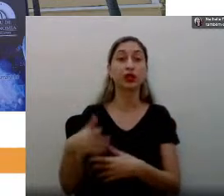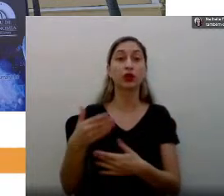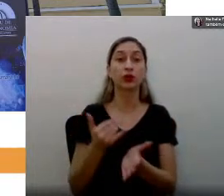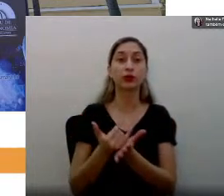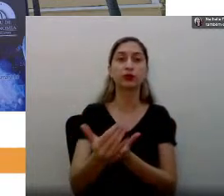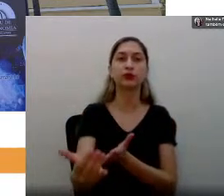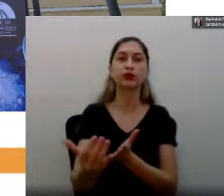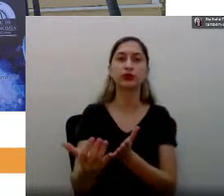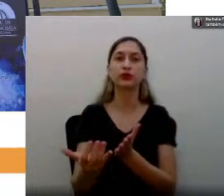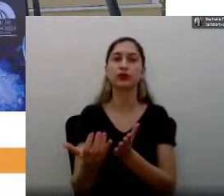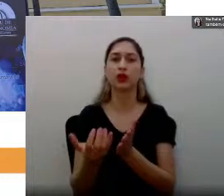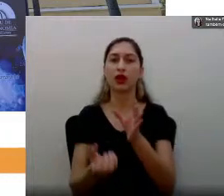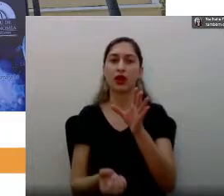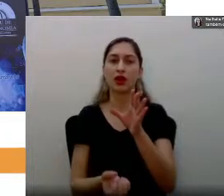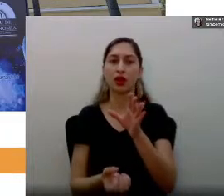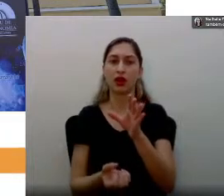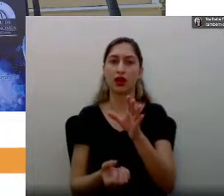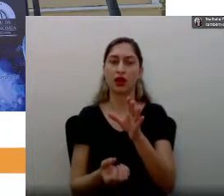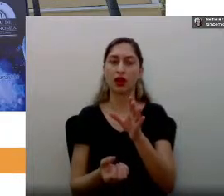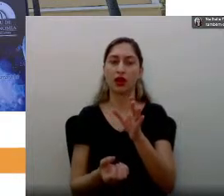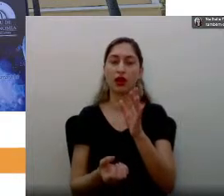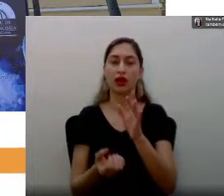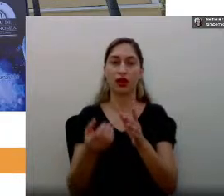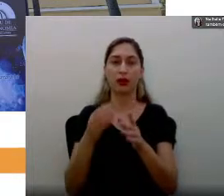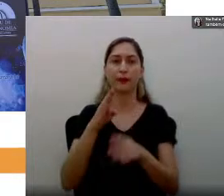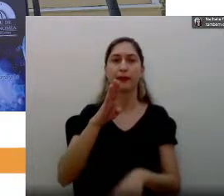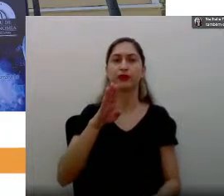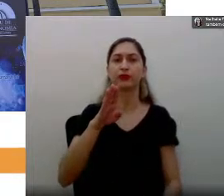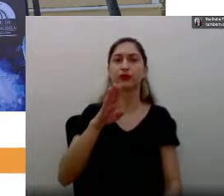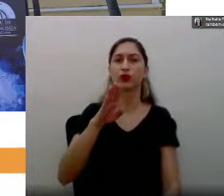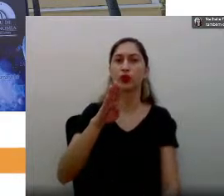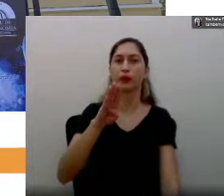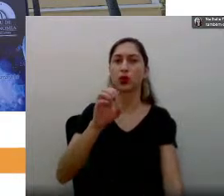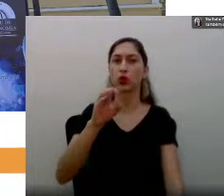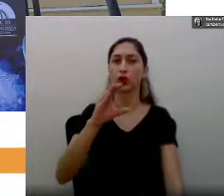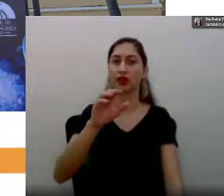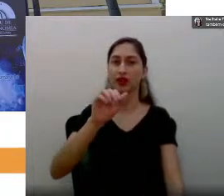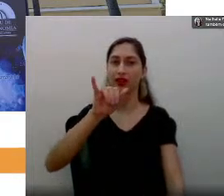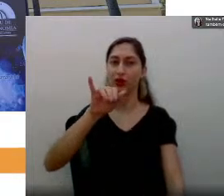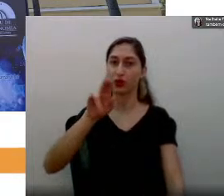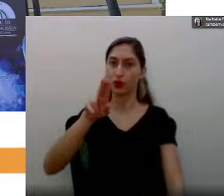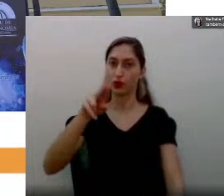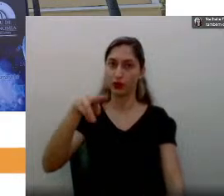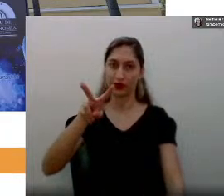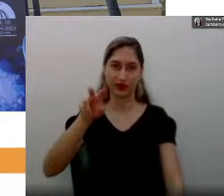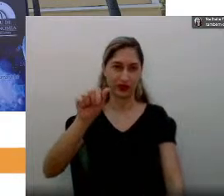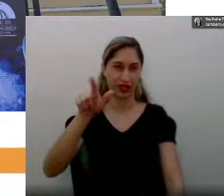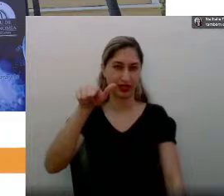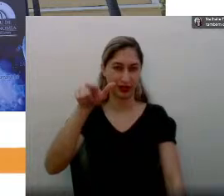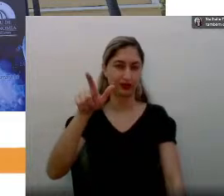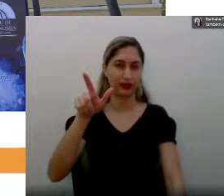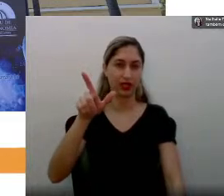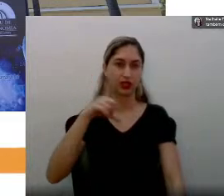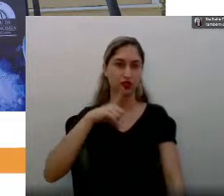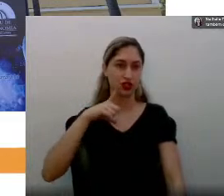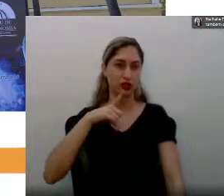Observatório Nacional que era presidido pelo Dr Luiz Muniz Barreto tá é